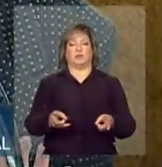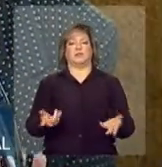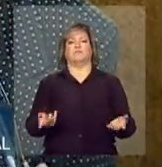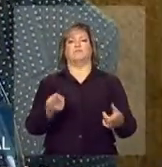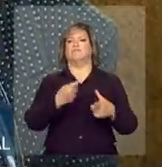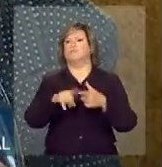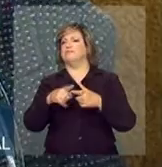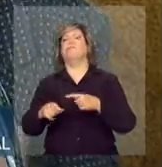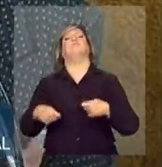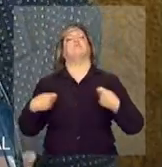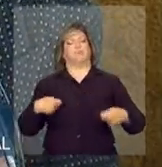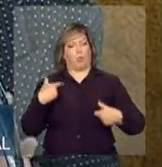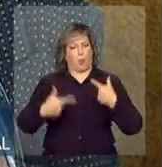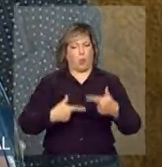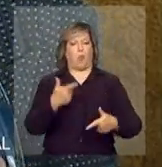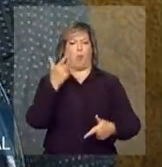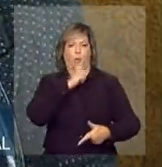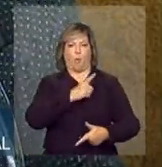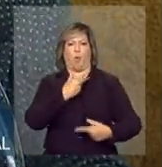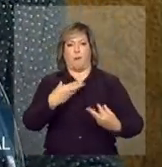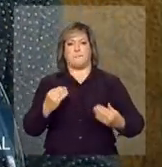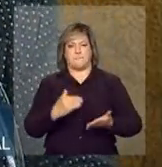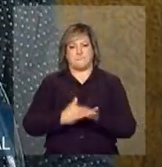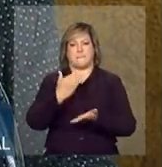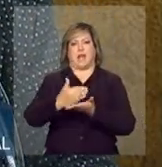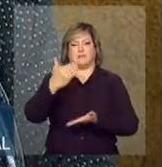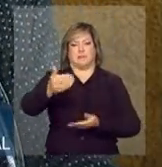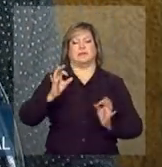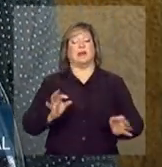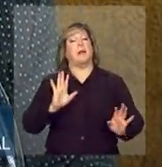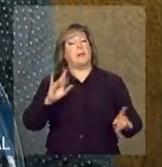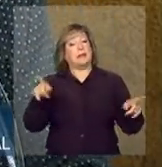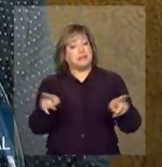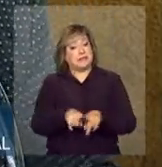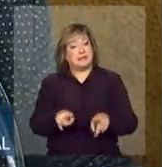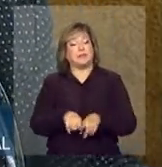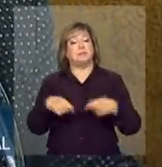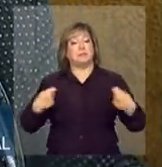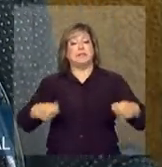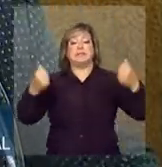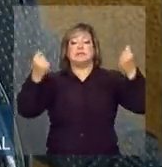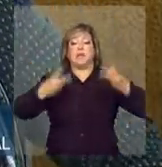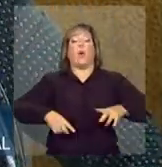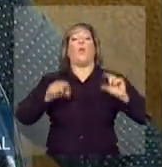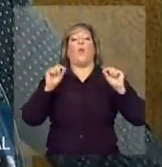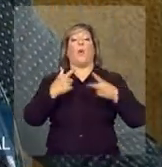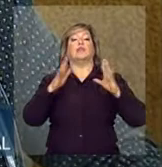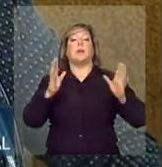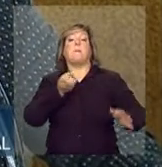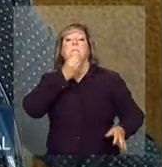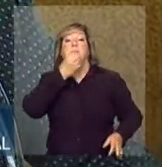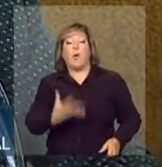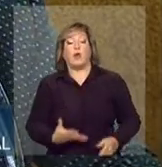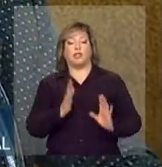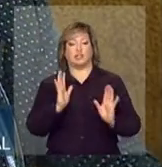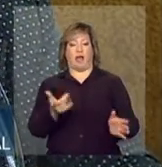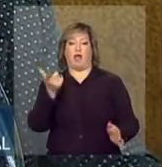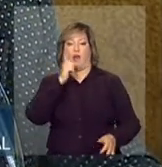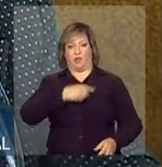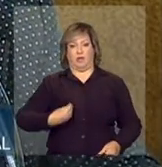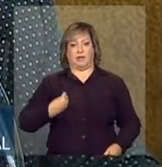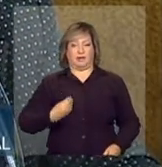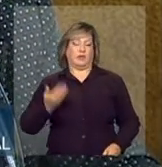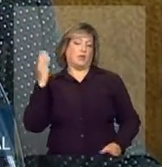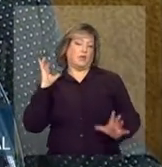satisfeito com o que fizemos, mas também temos que pontuar o que foram as nossas conquistas ao longo desses 10 anos. E eu acho que